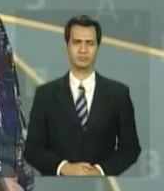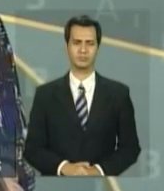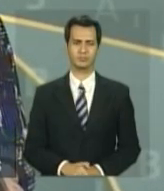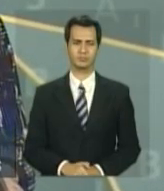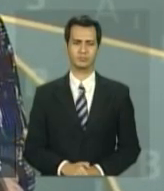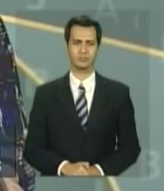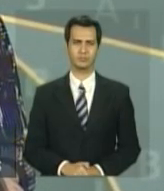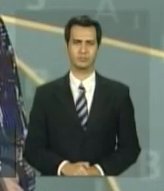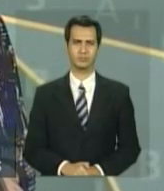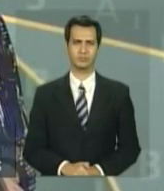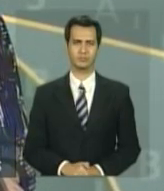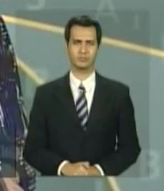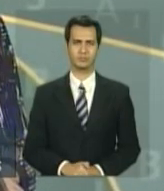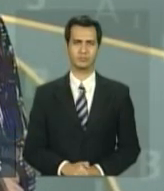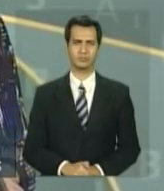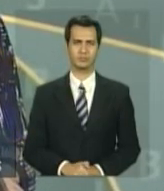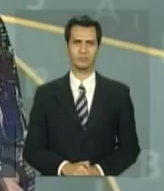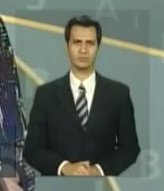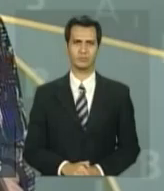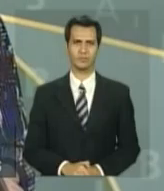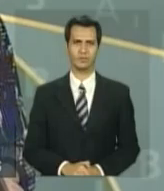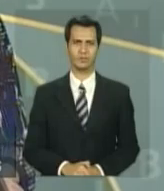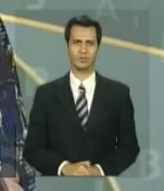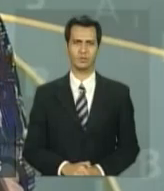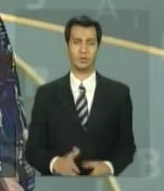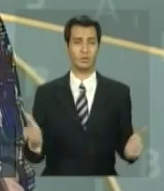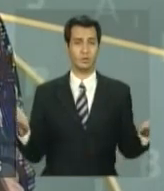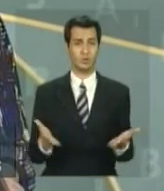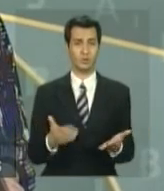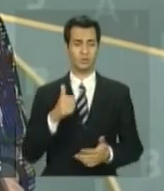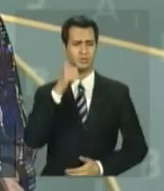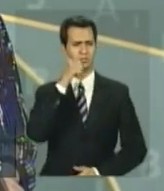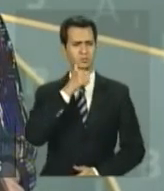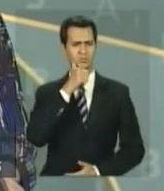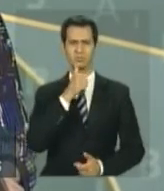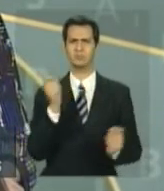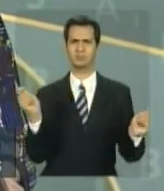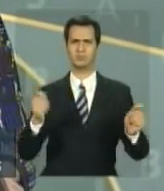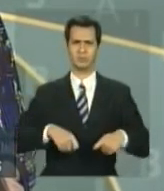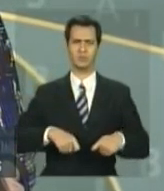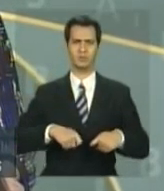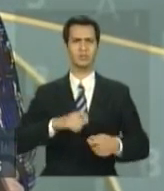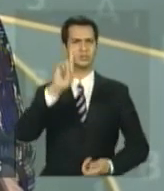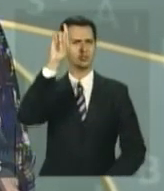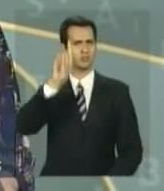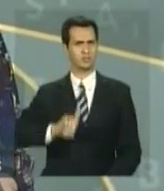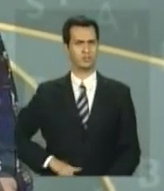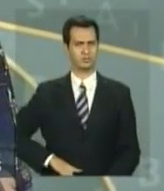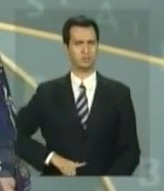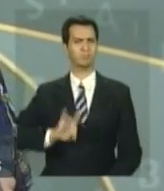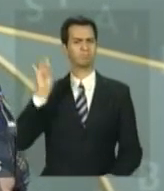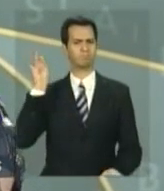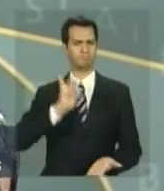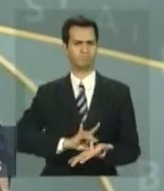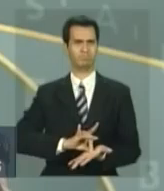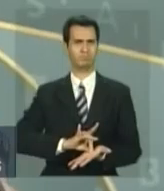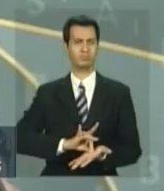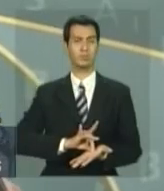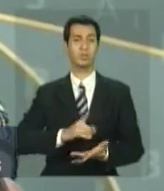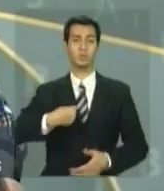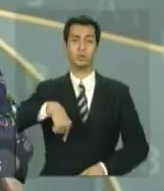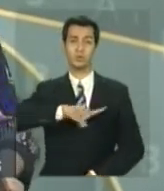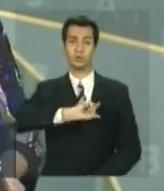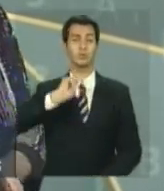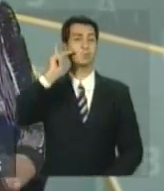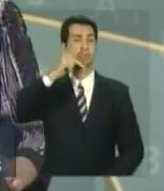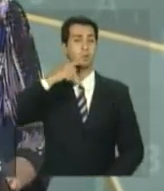hoje, tenham afirmado os seus direitos, nossas políticas